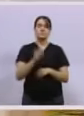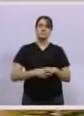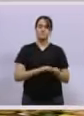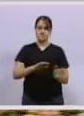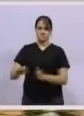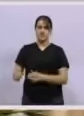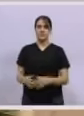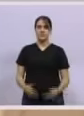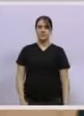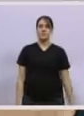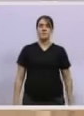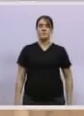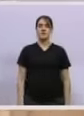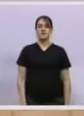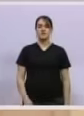que eu tenho uma história tão bonita.